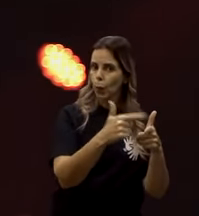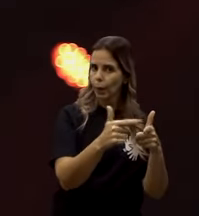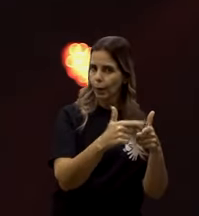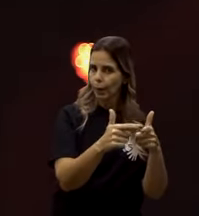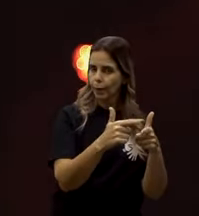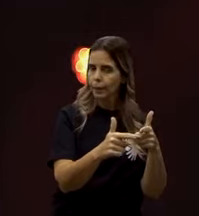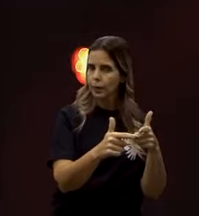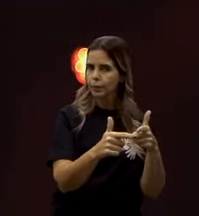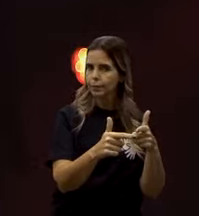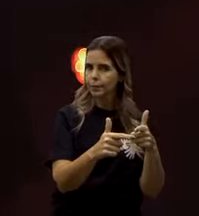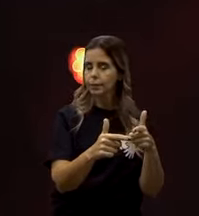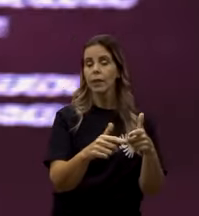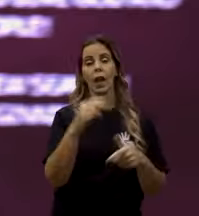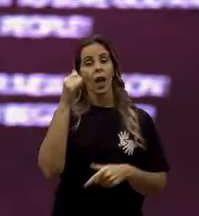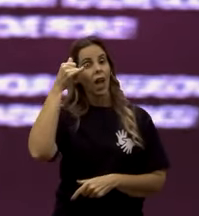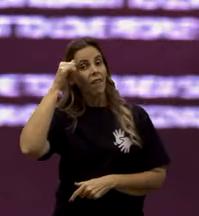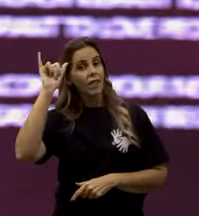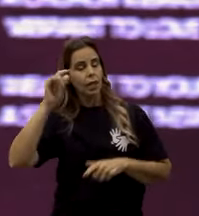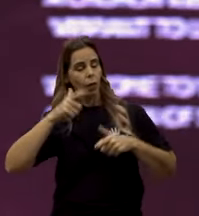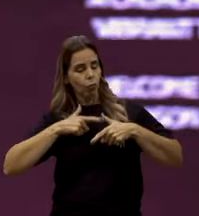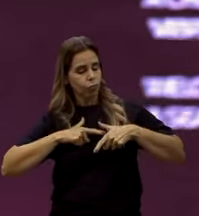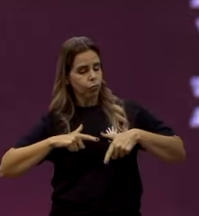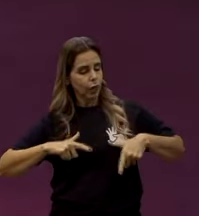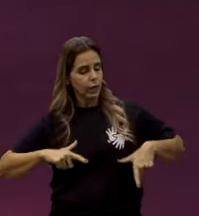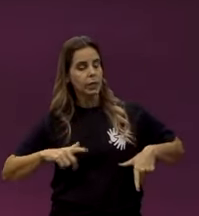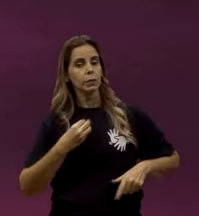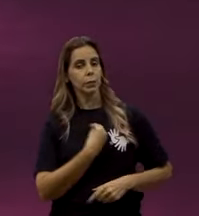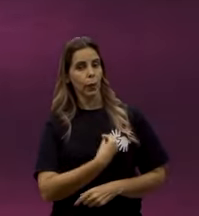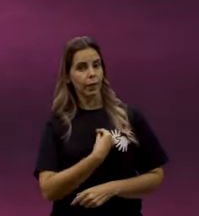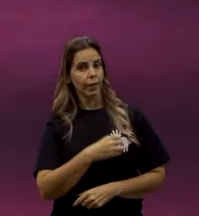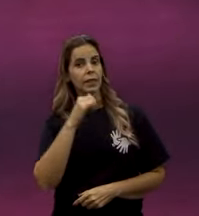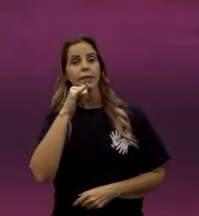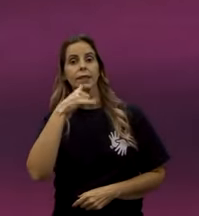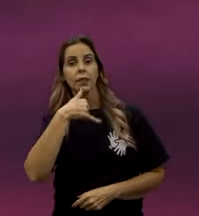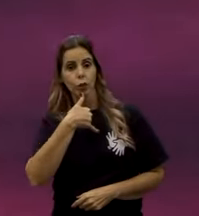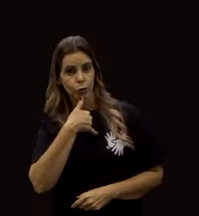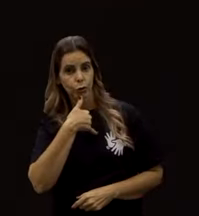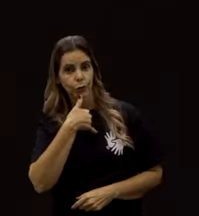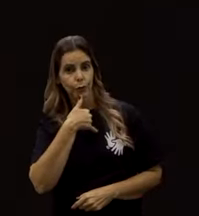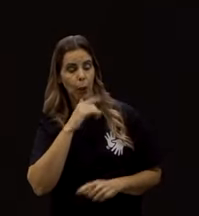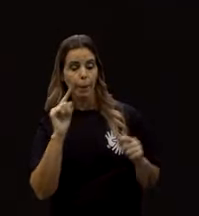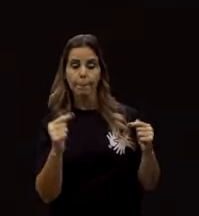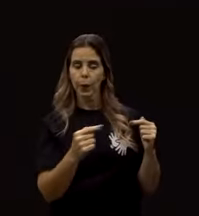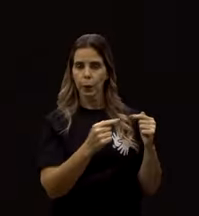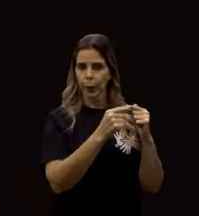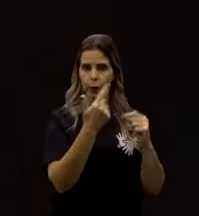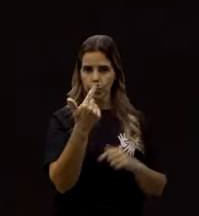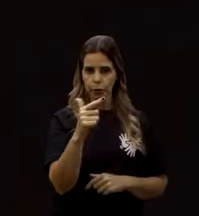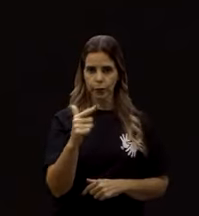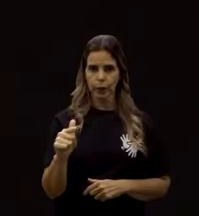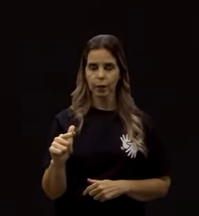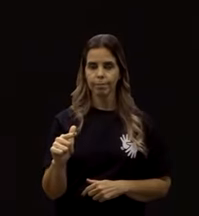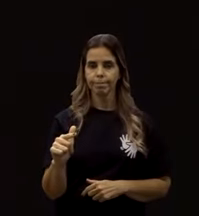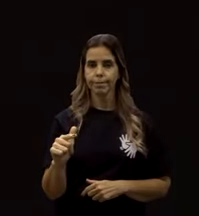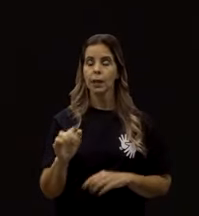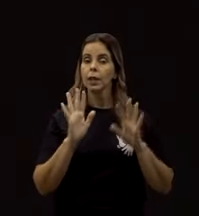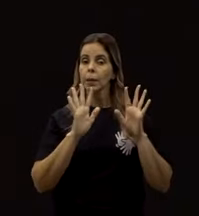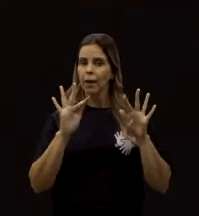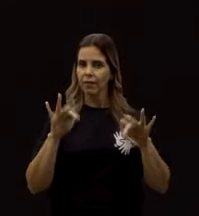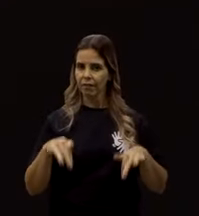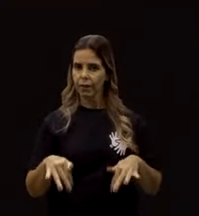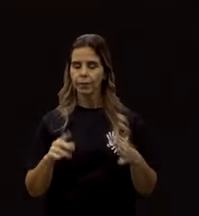preciso evitar o vazio de uma vida sem propósito e para terminar a gente precisa evitar